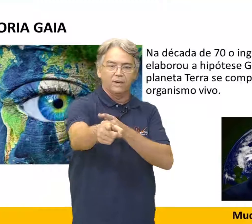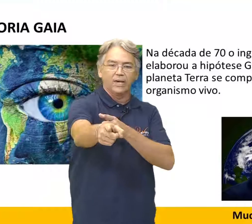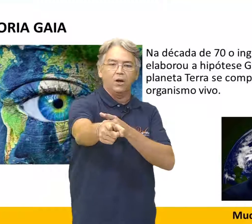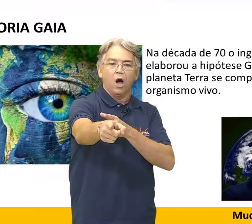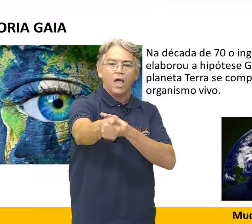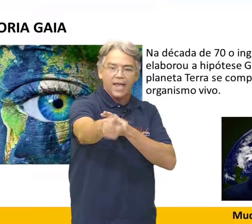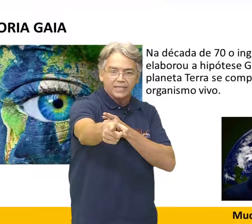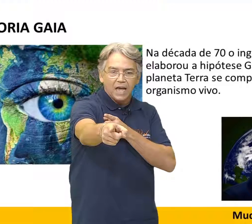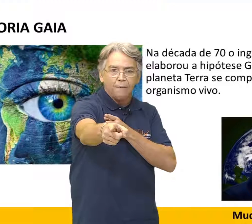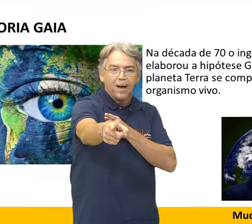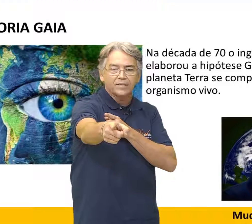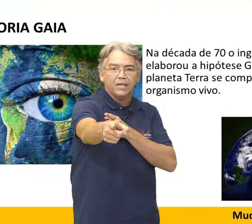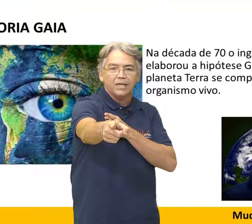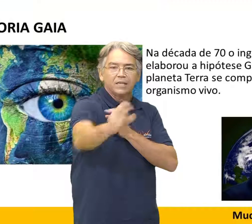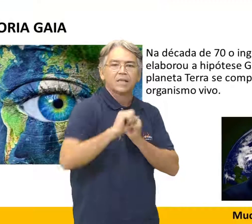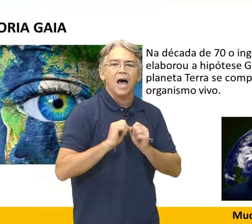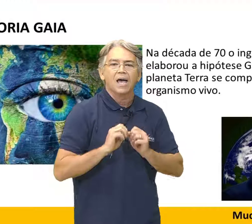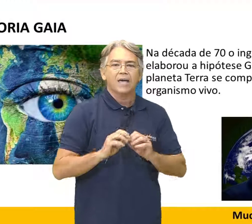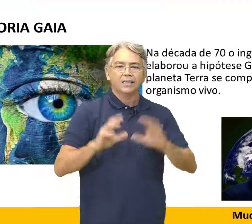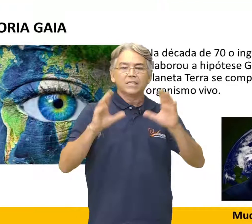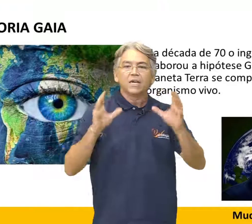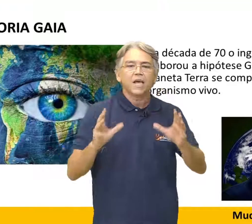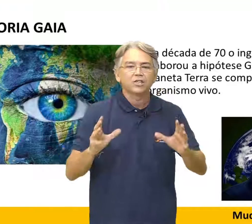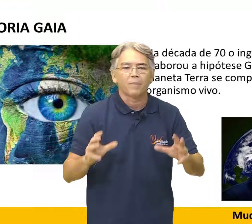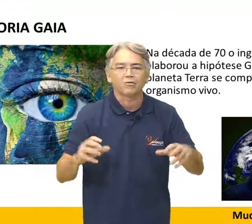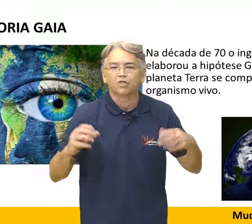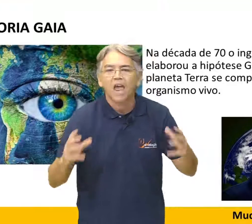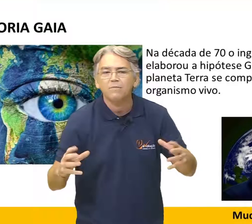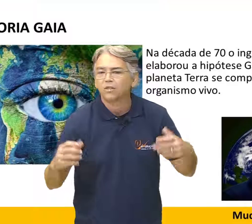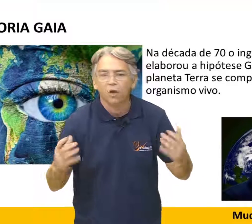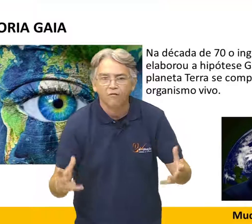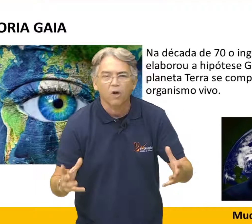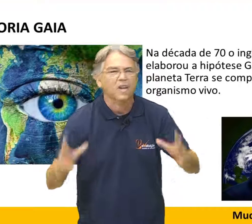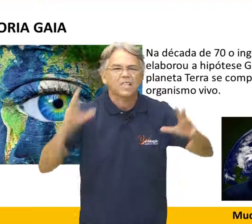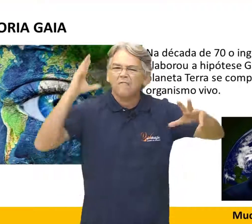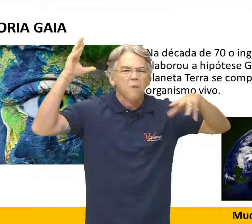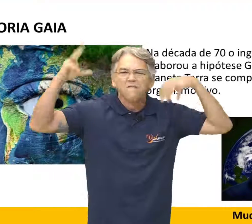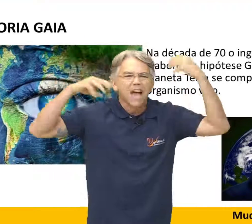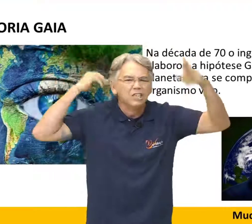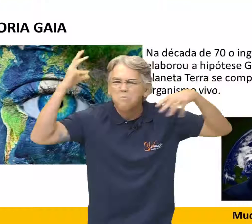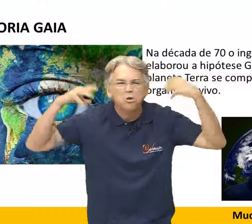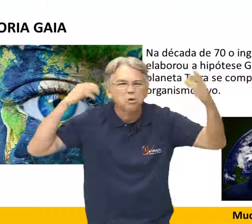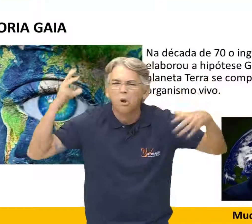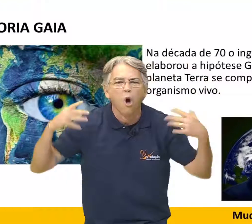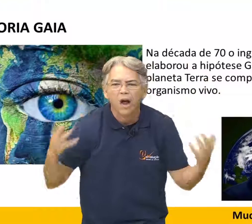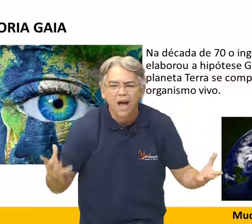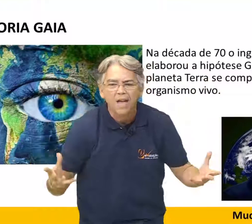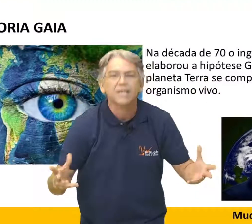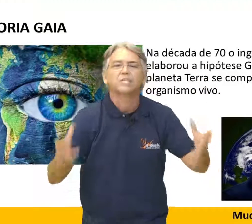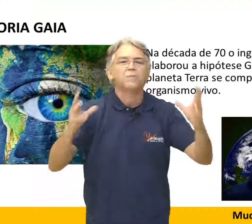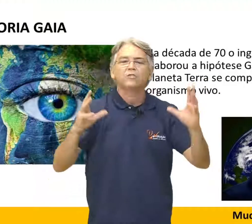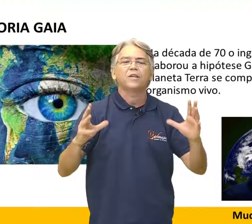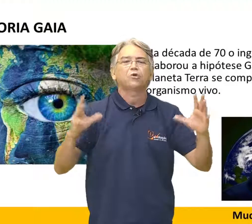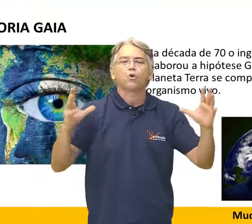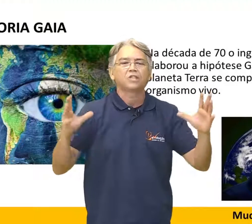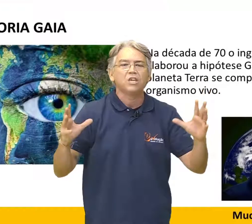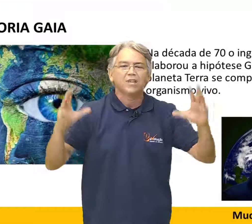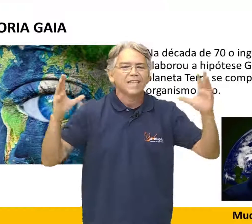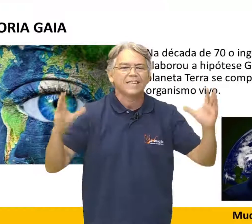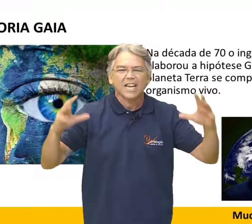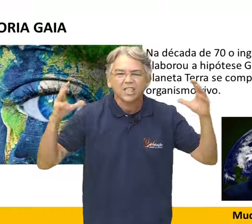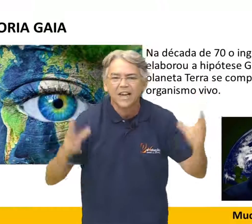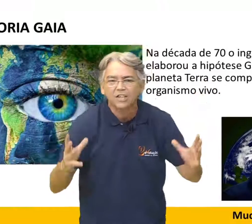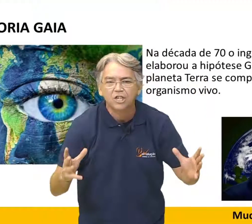um samba-lelê, esse rapaz aí, tá? Esse inglês chamado James Lovelock, ele teve uma viagem muito louca e simplesmente